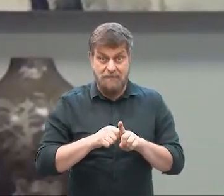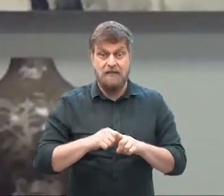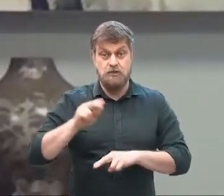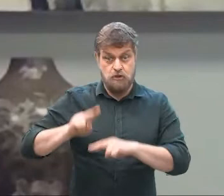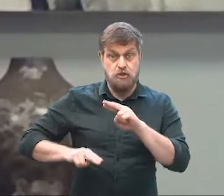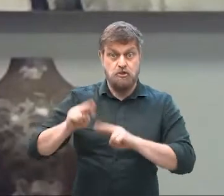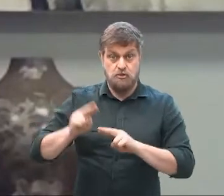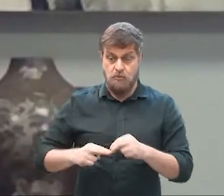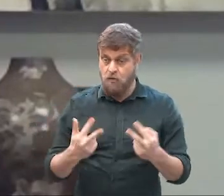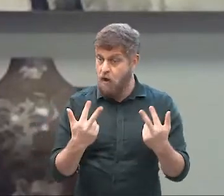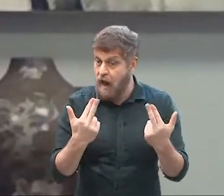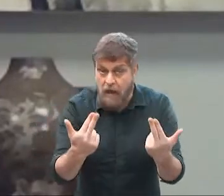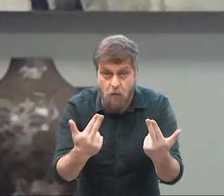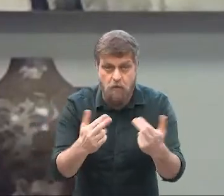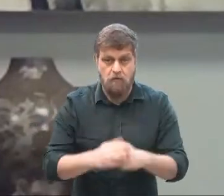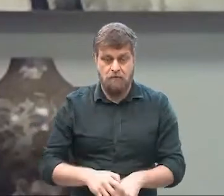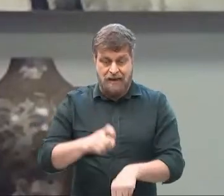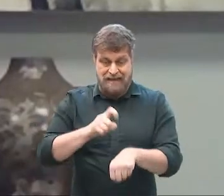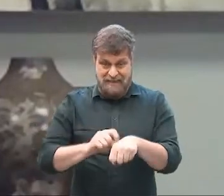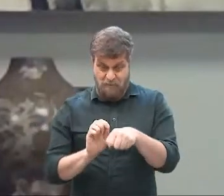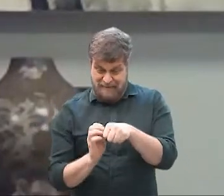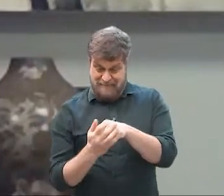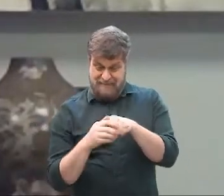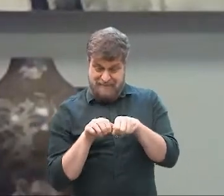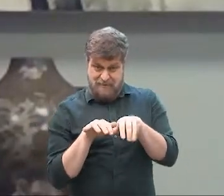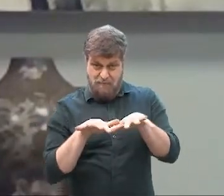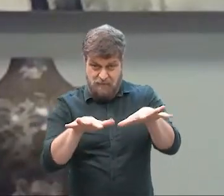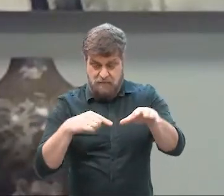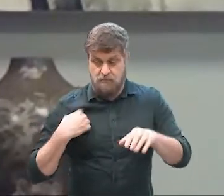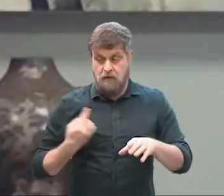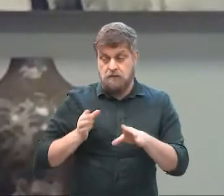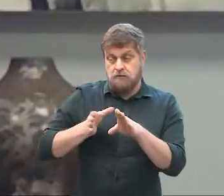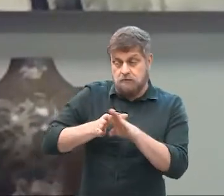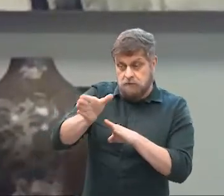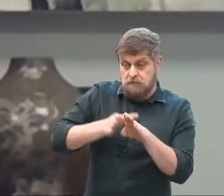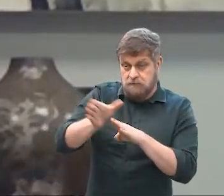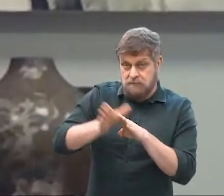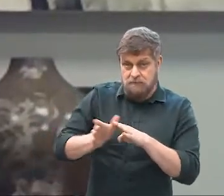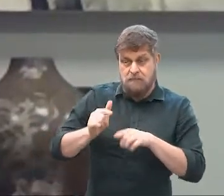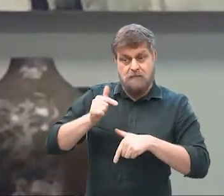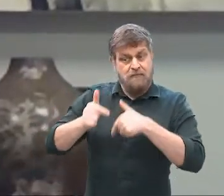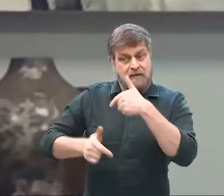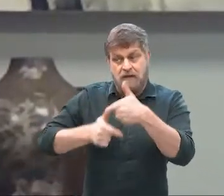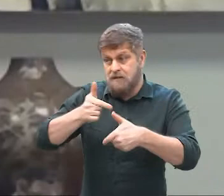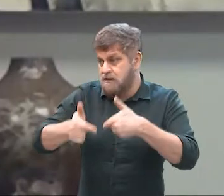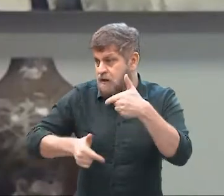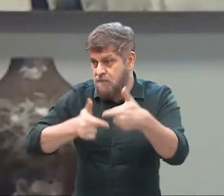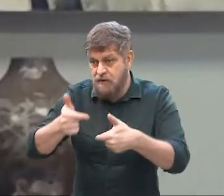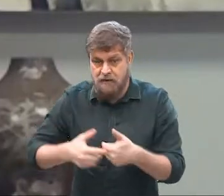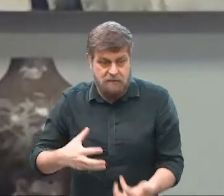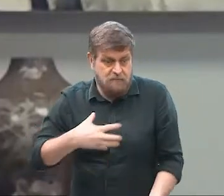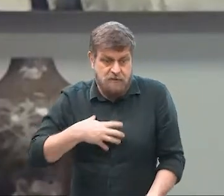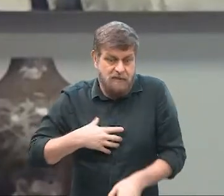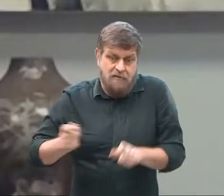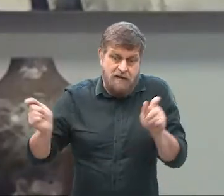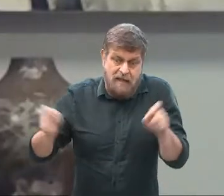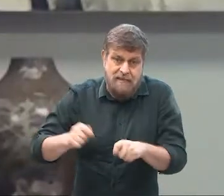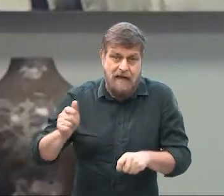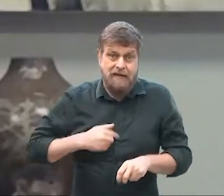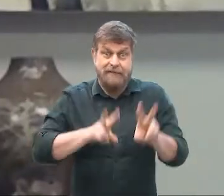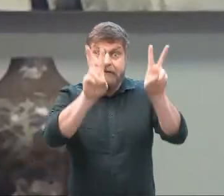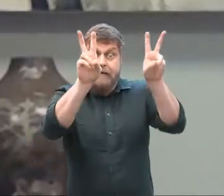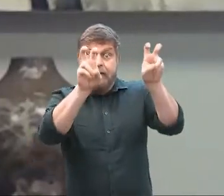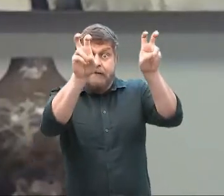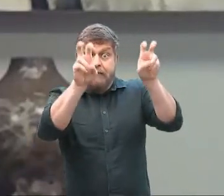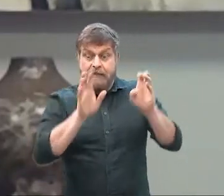Ou seja, neste momento de pandemia, o que se recomenda é trabalhar quando se pode, quando se tem assunto e